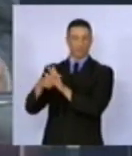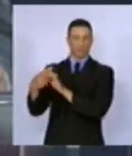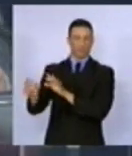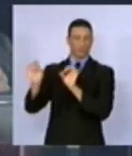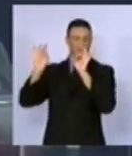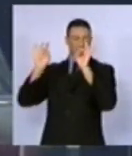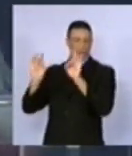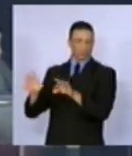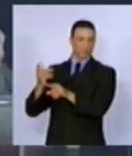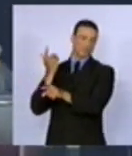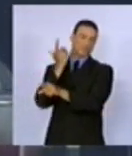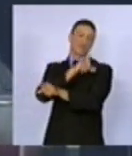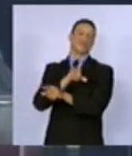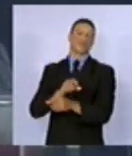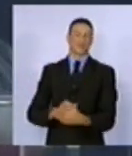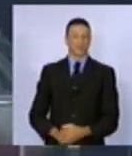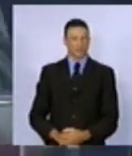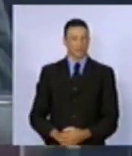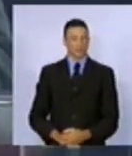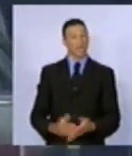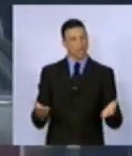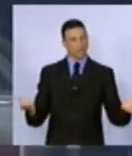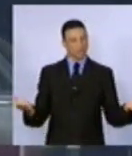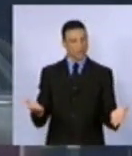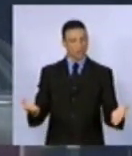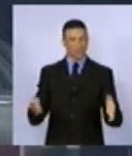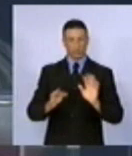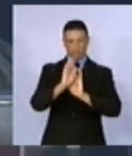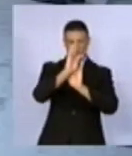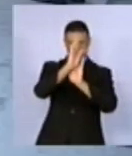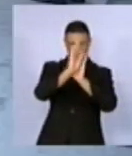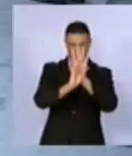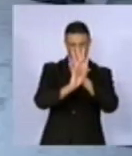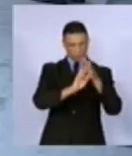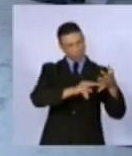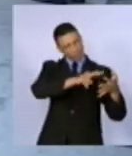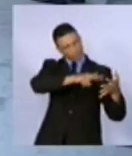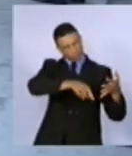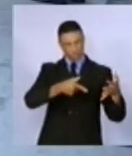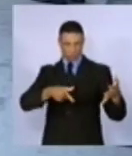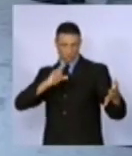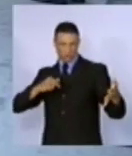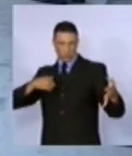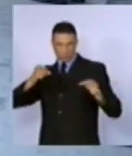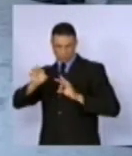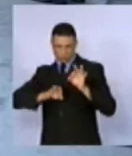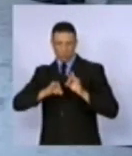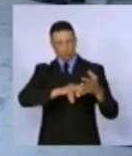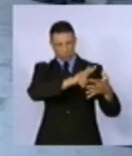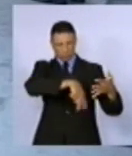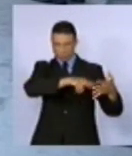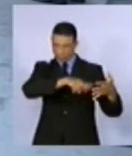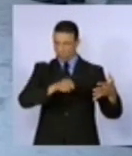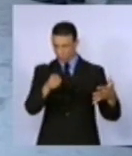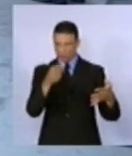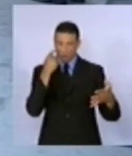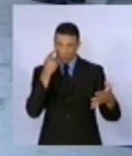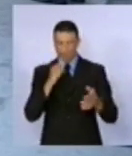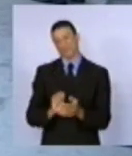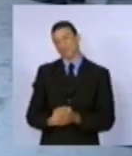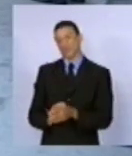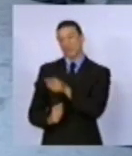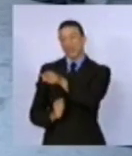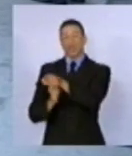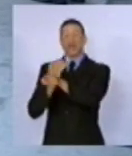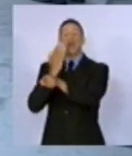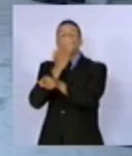eu vou fazer uma leitura de um texto que eu preparei que diz o seguinte a cultura de cana de açúcar é uma das mais